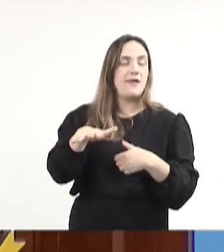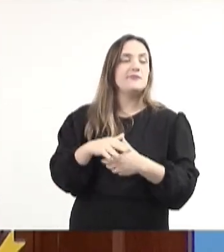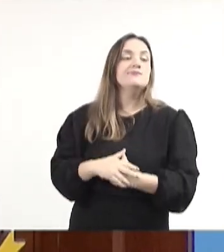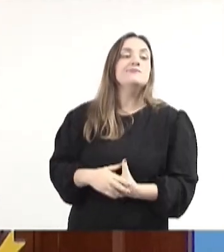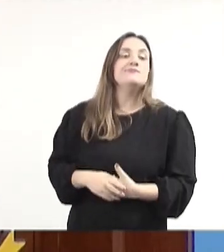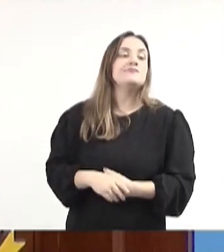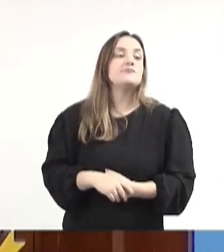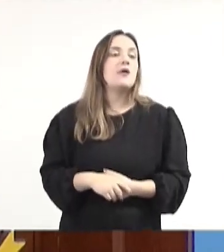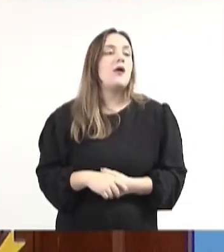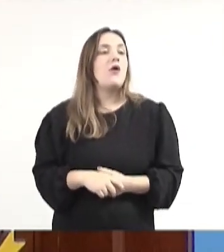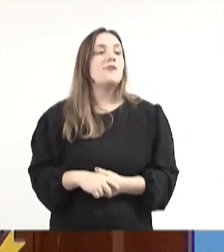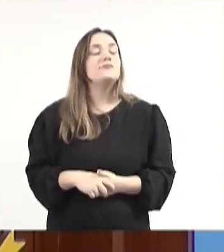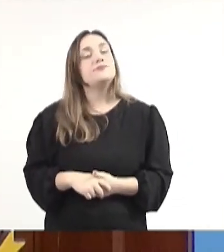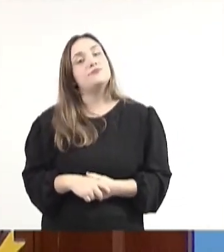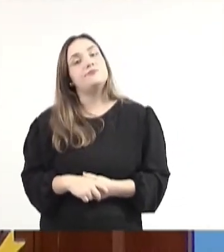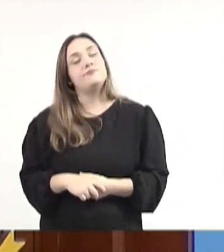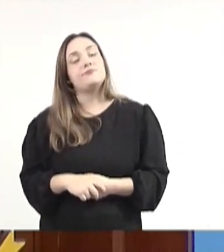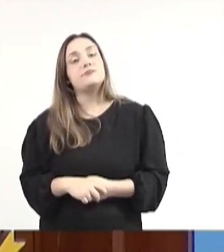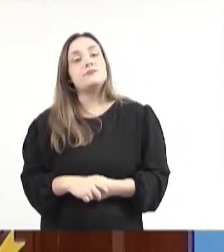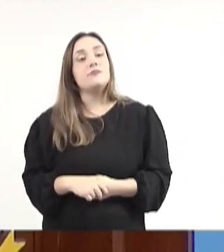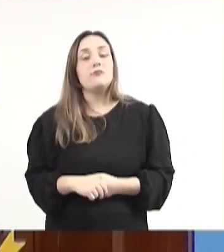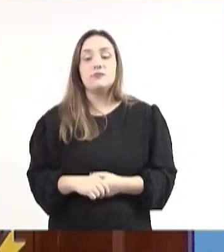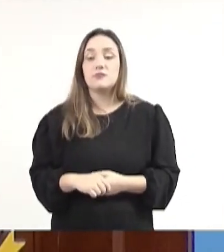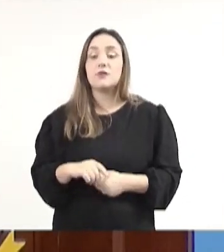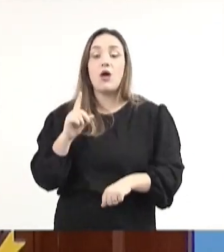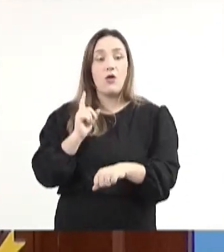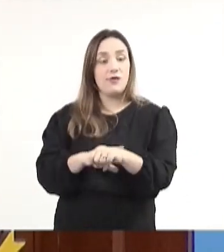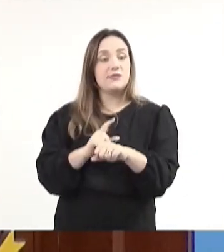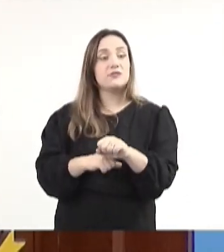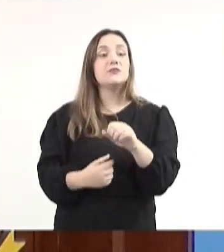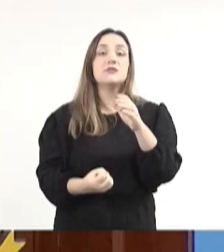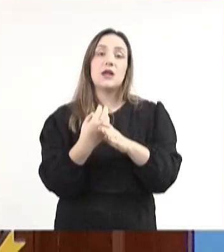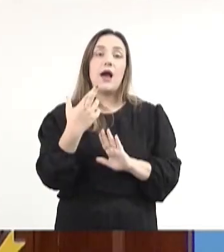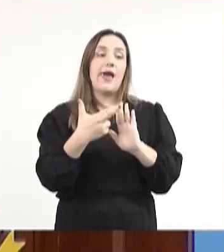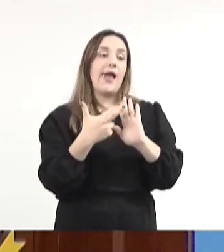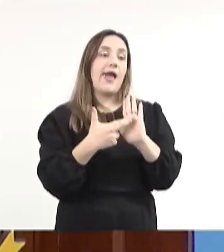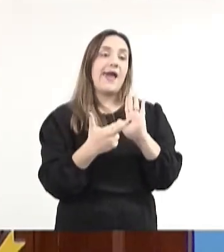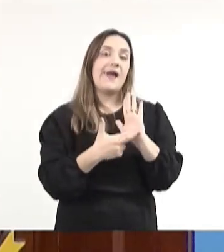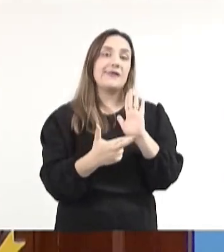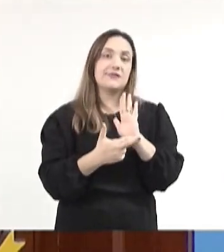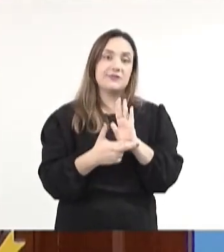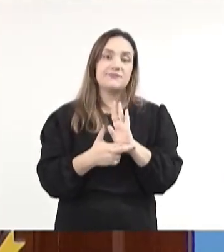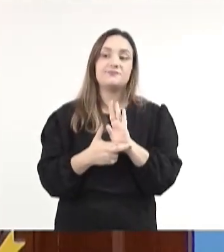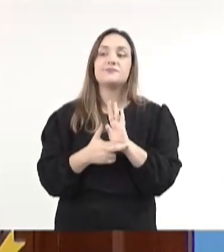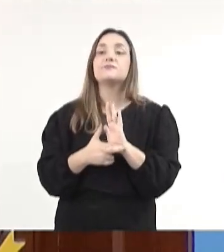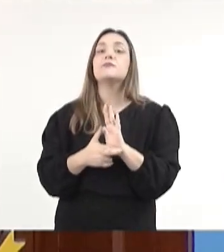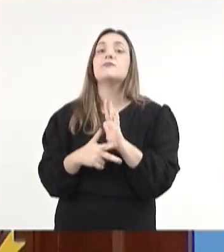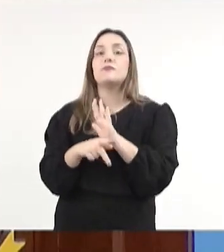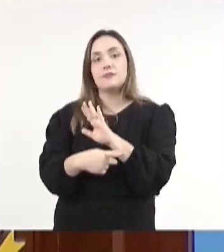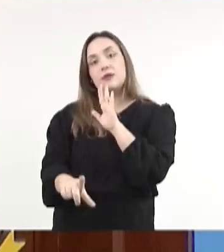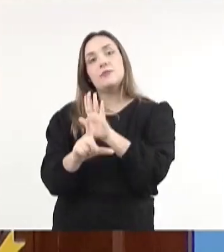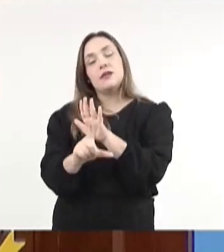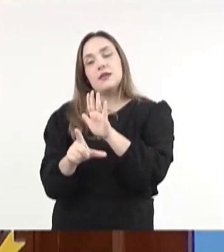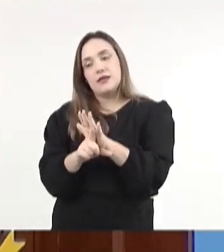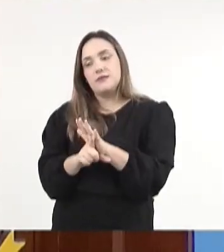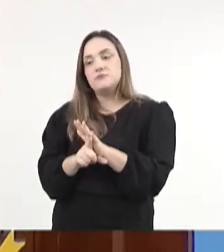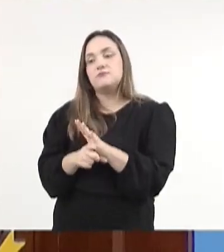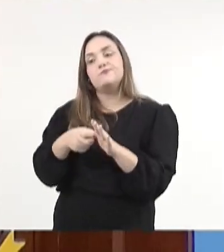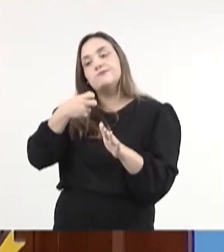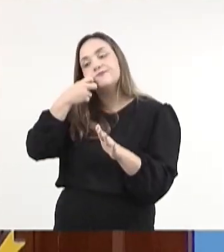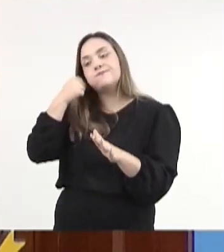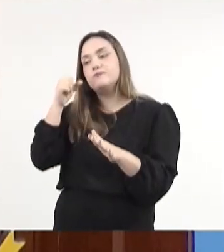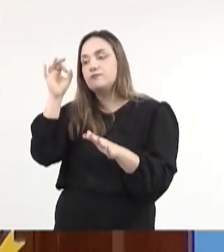Esta arrecadação será destinada, assim que for regulamentada, ao Fundo Social para atender